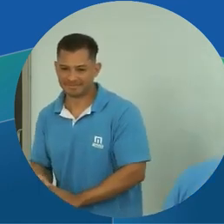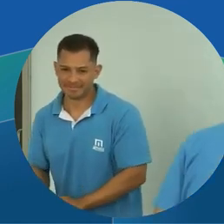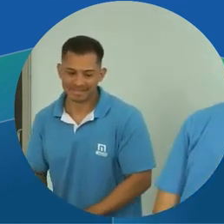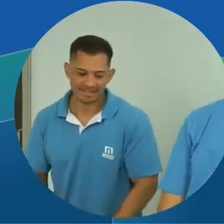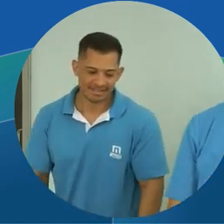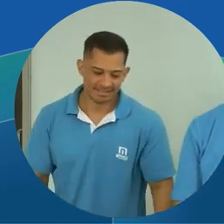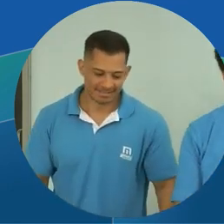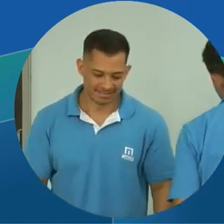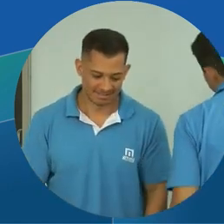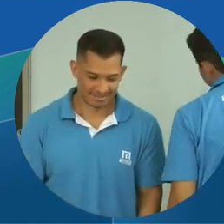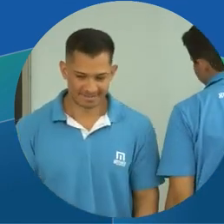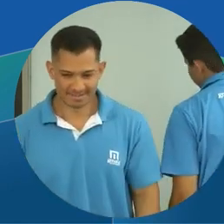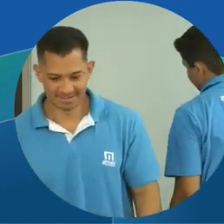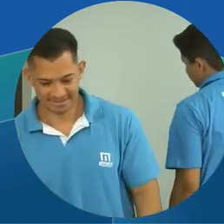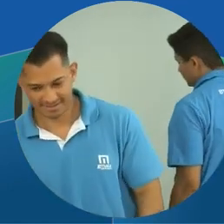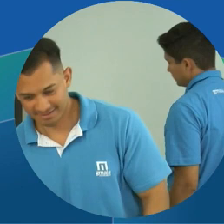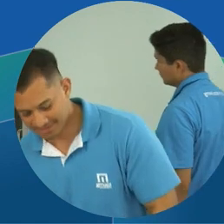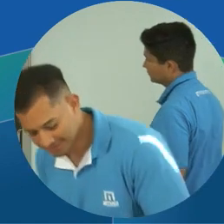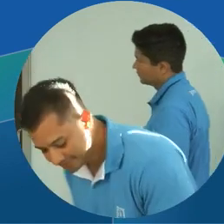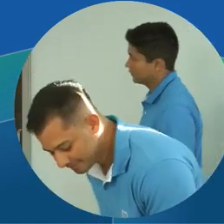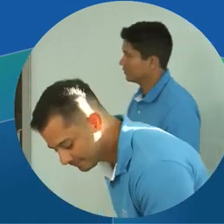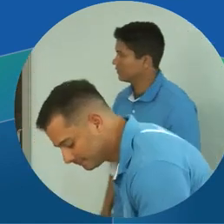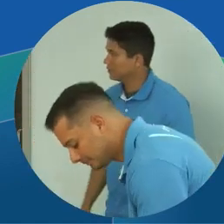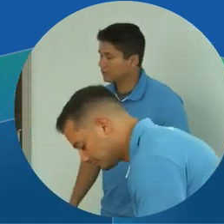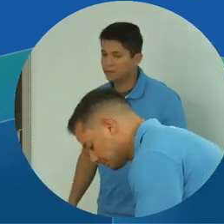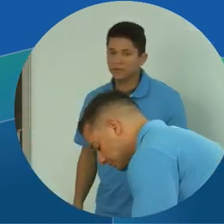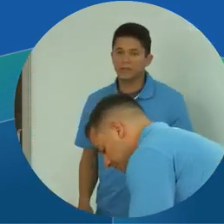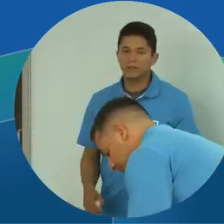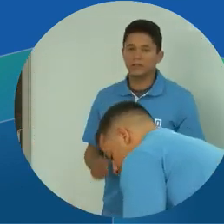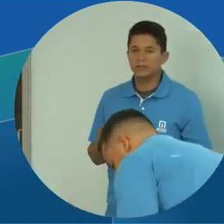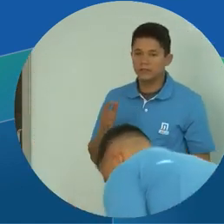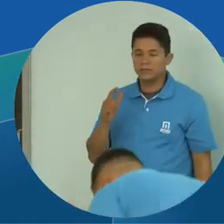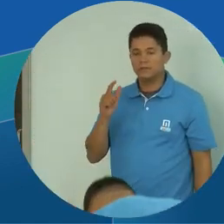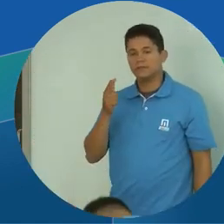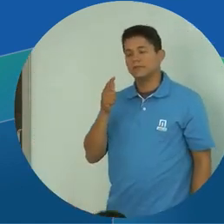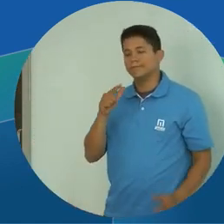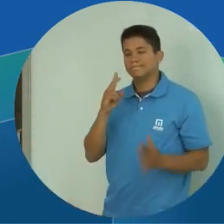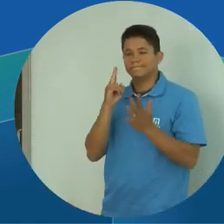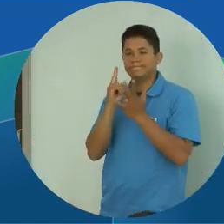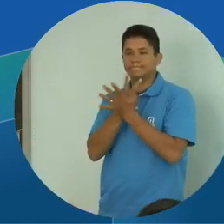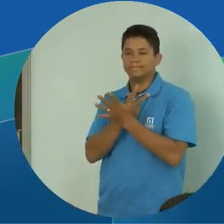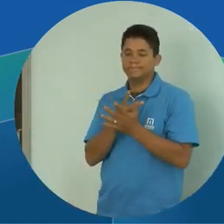não teve nenhum evento com afastamento nessa obra.